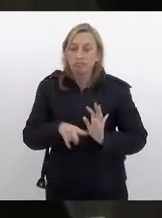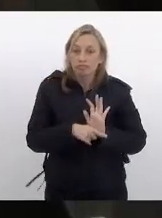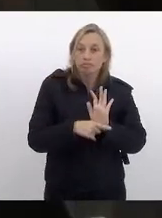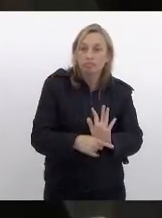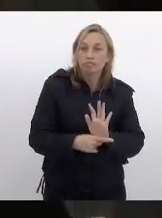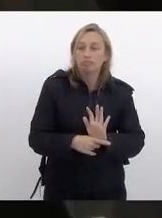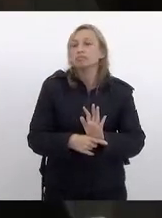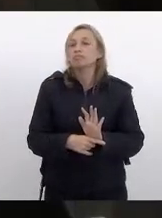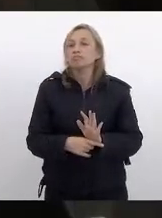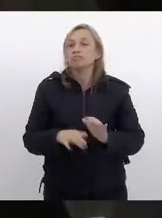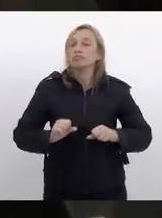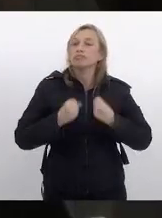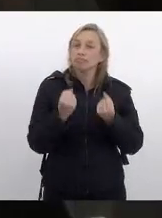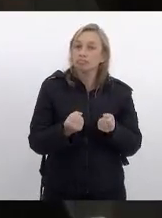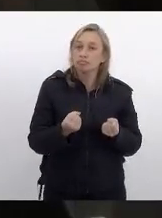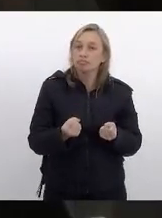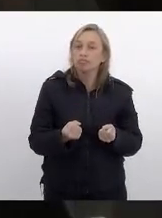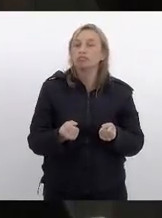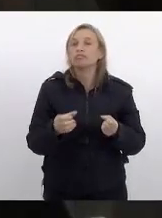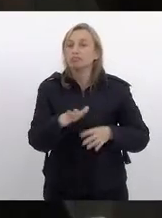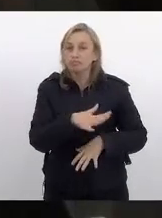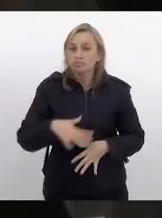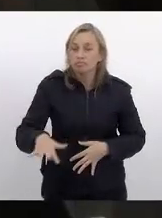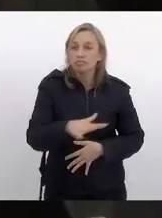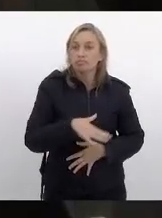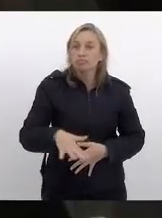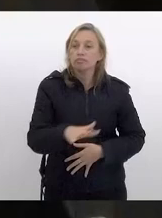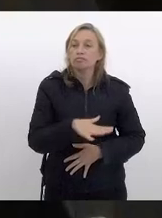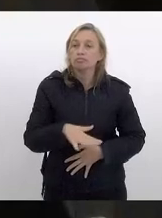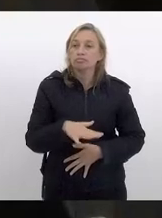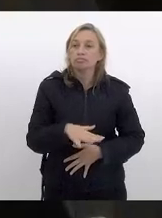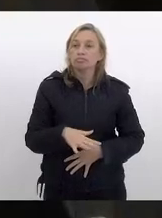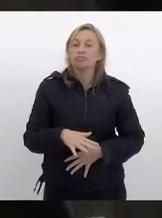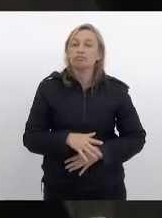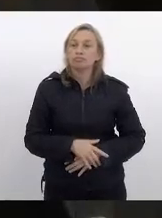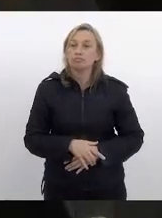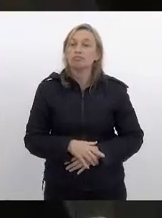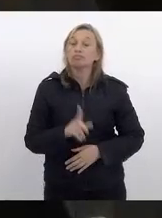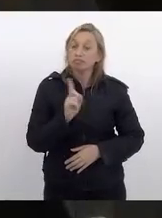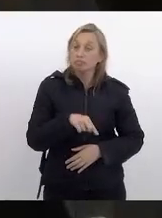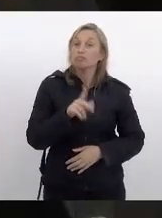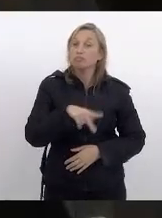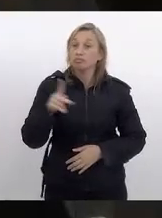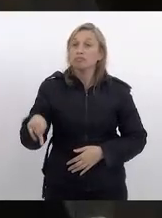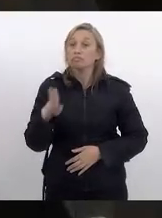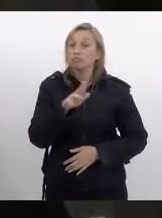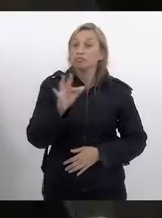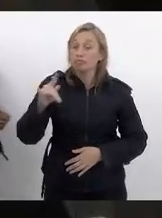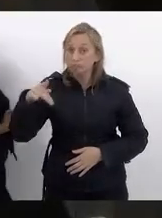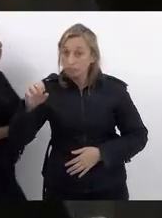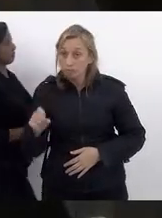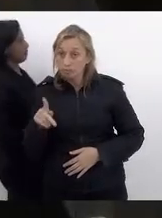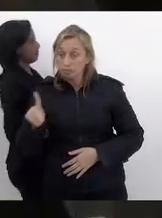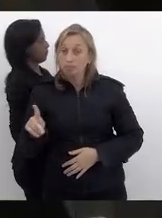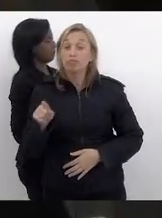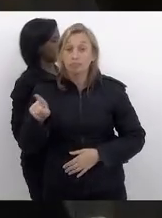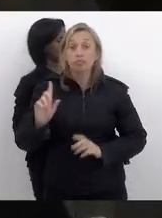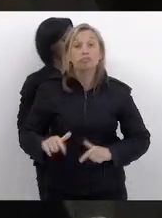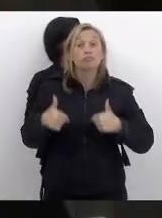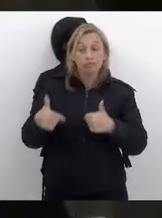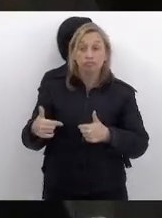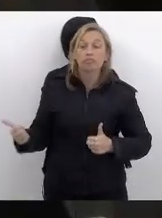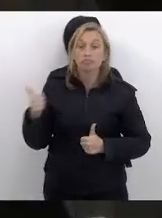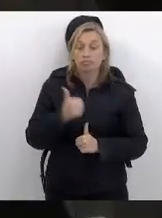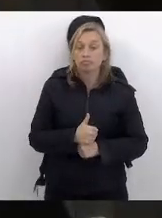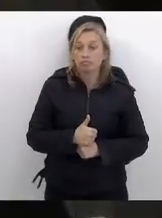a consolidação e fortalecimento desse Campo vamos fez um consiga que era professor da USP ele mesmo atuou